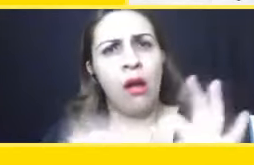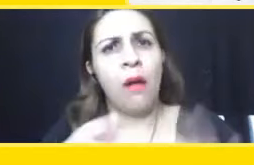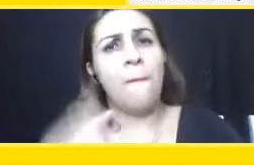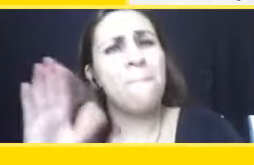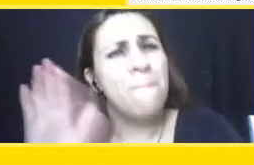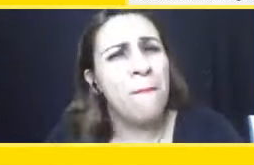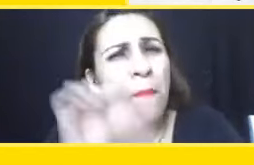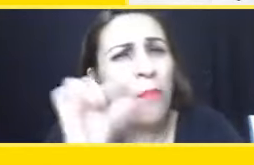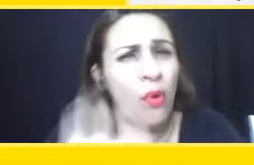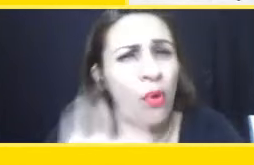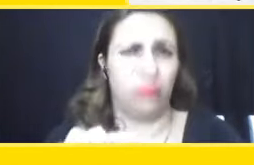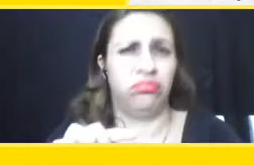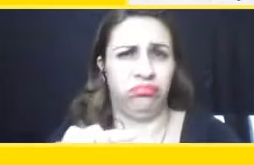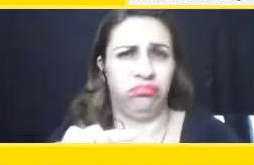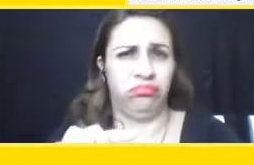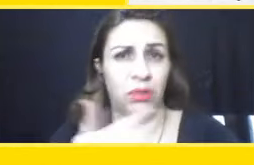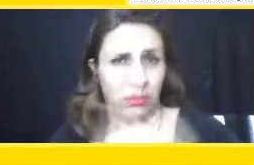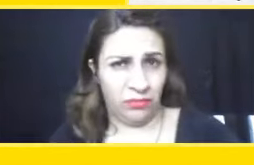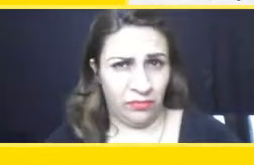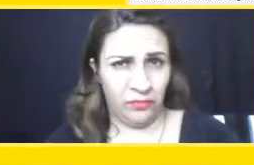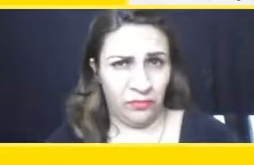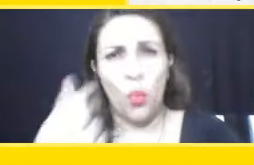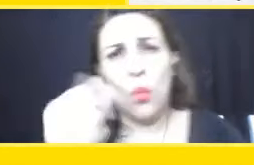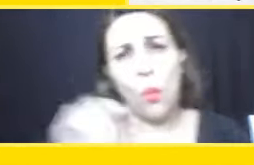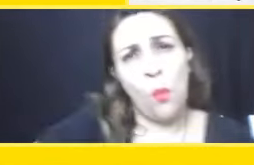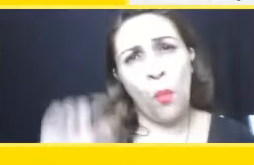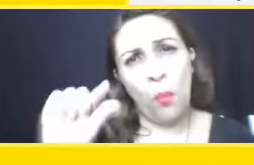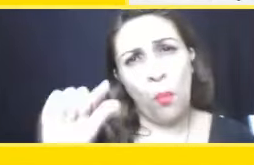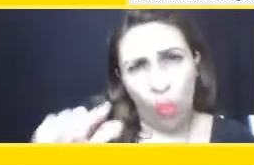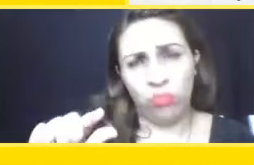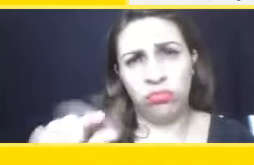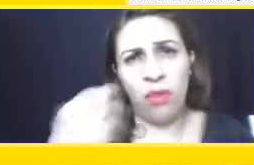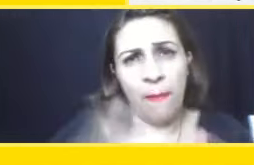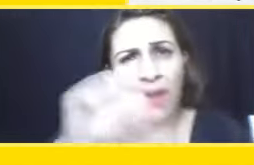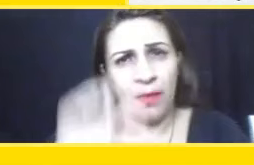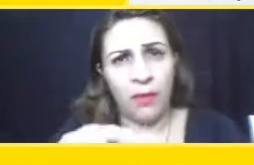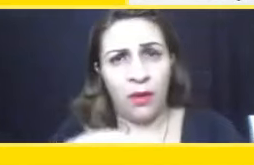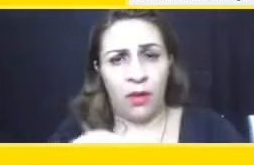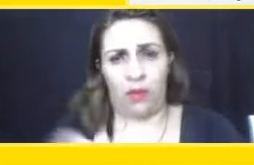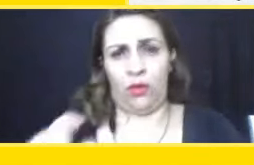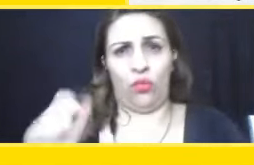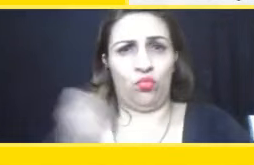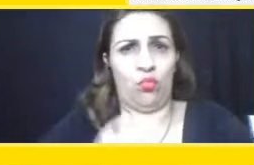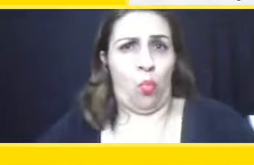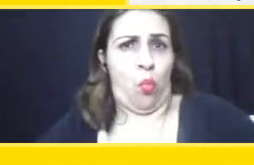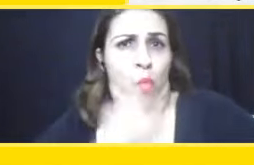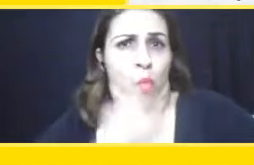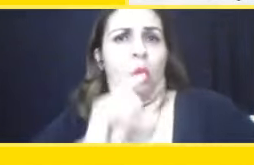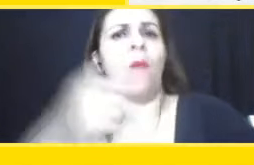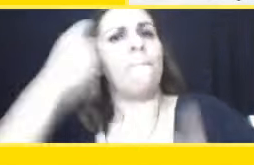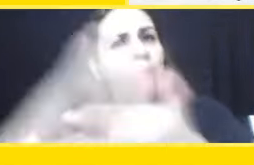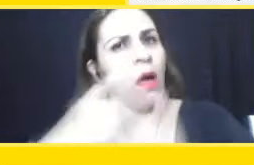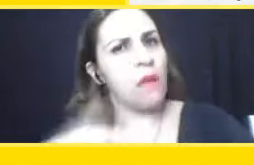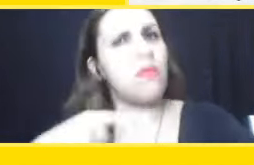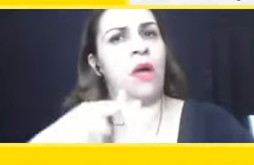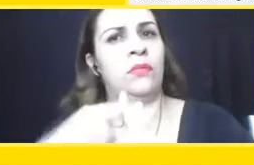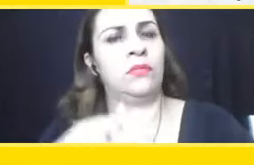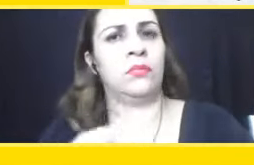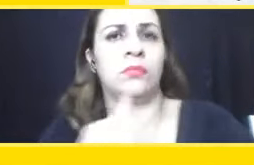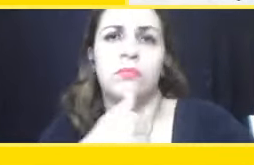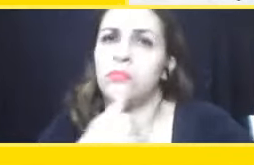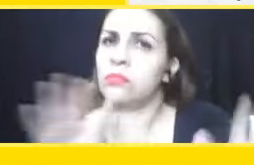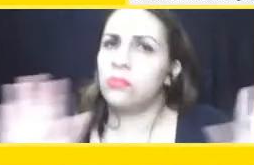menos. Os servidores que ganham pouco vão pagar menos e os servidores que ganham muito vão pagar mais, certo? Então,